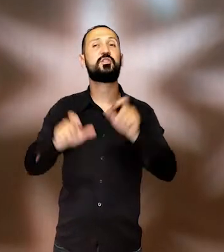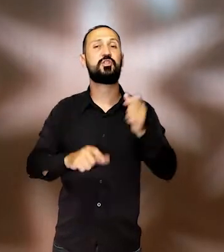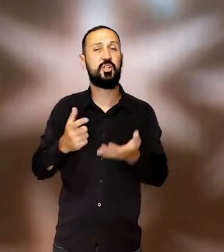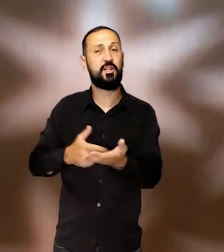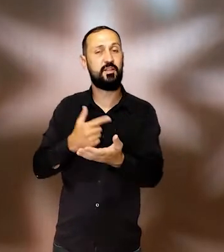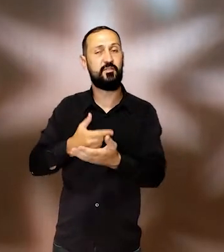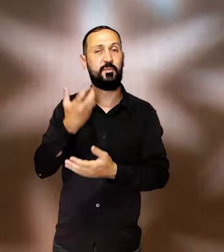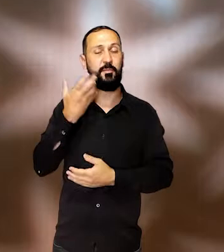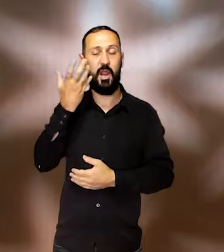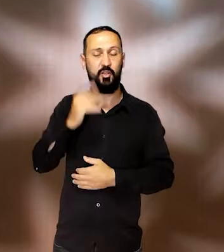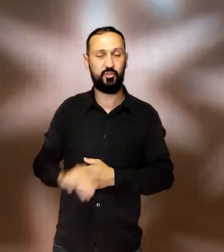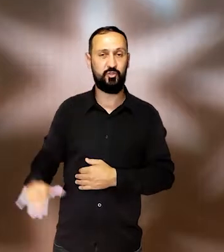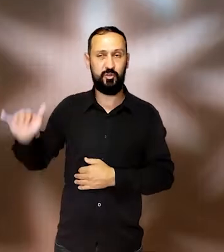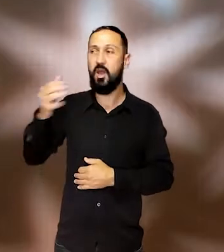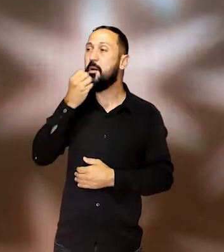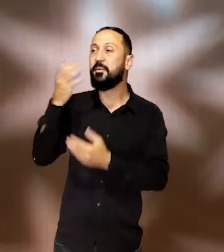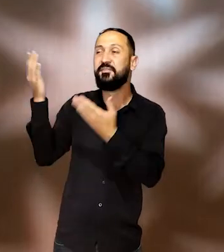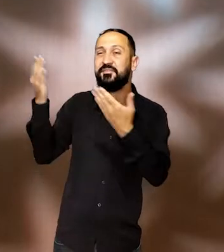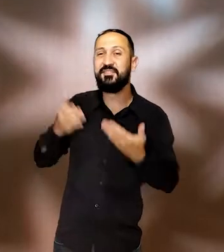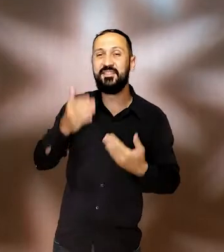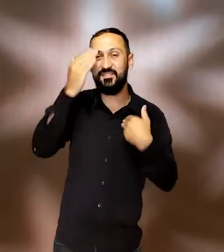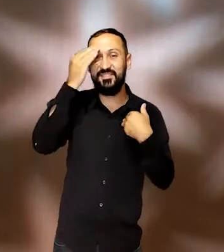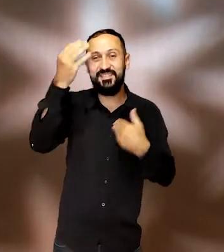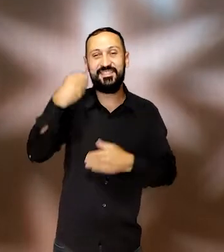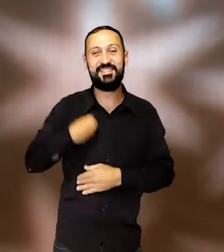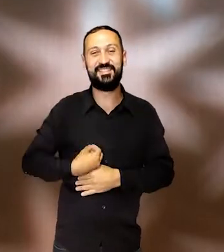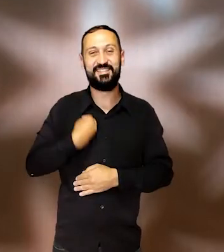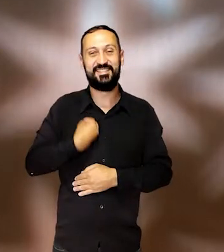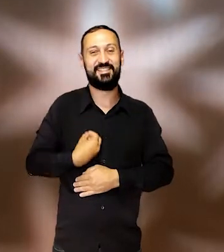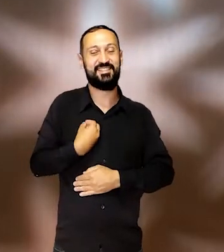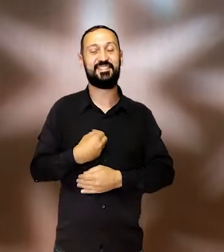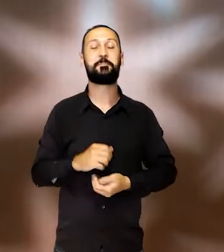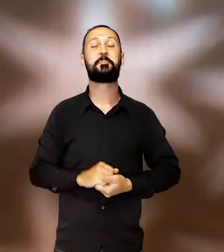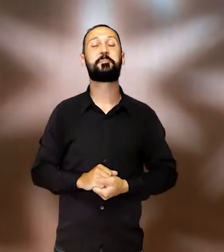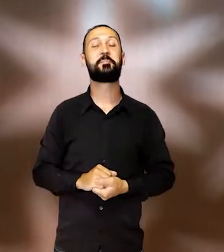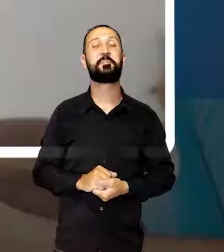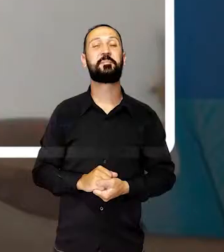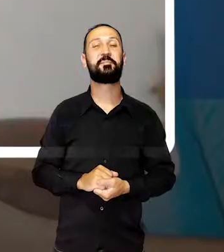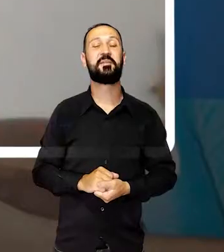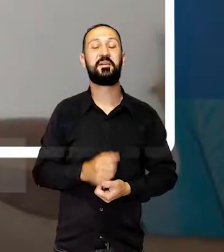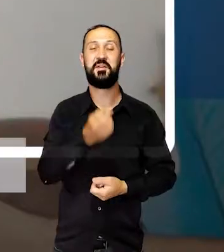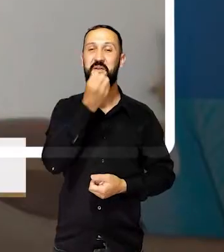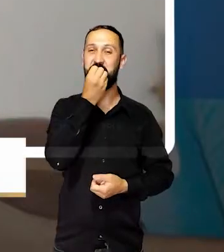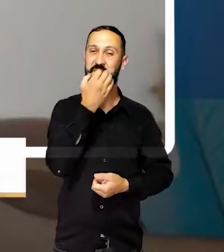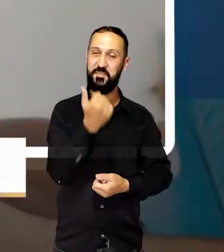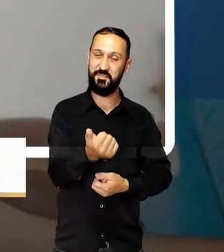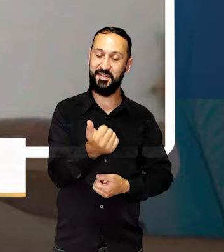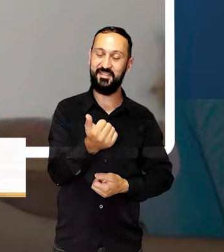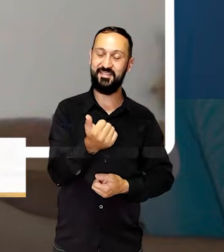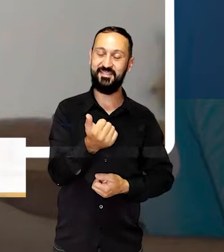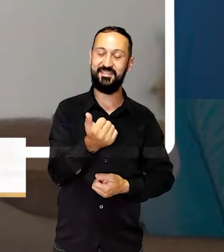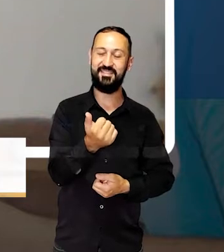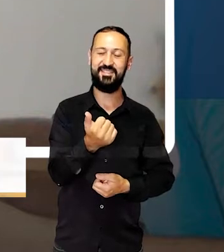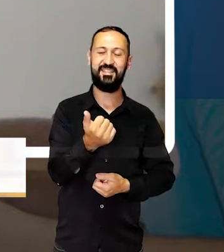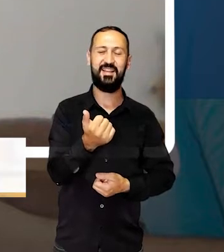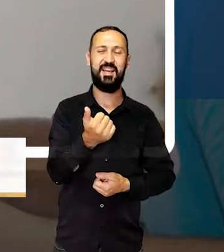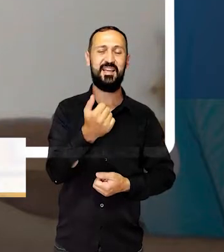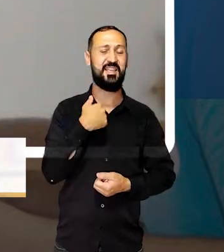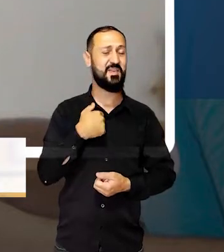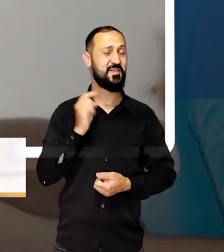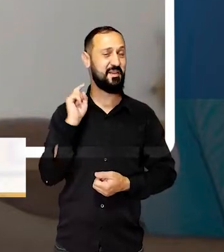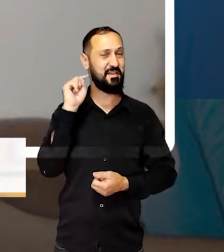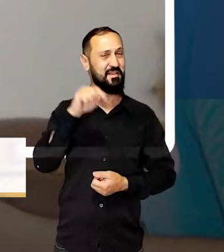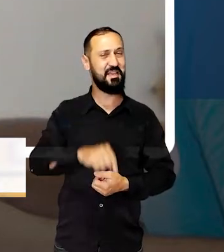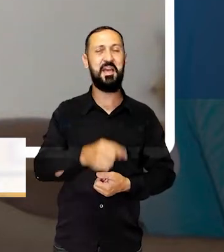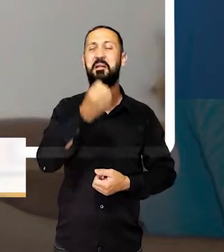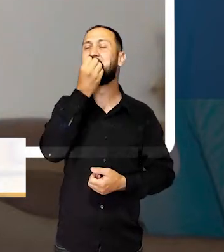infanto-juvenis. Tudo bem, Raquel? Seja bem-vinda. Obrigado pela participação no Ler é Viver. Tudo bem, João. Muito bom